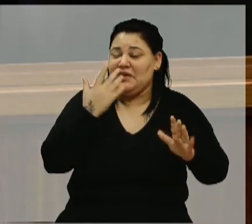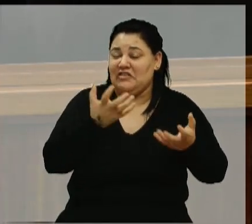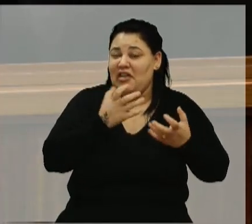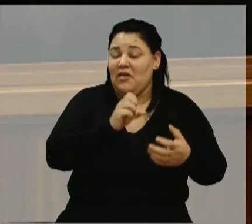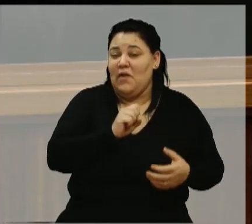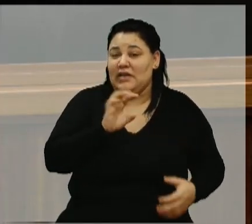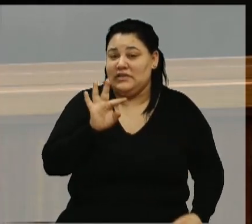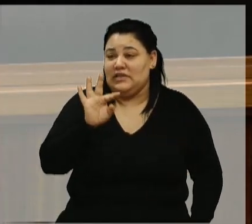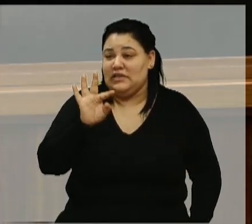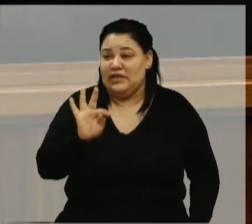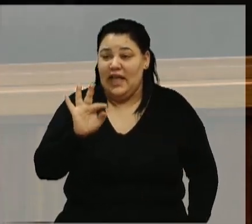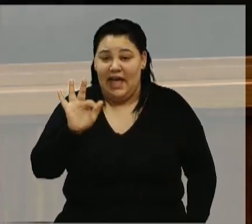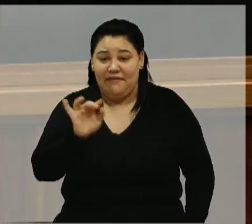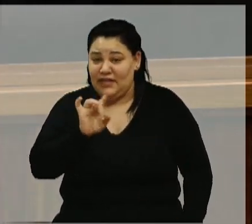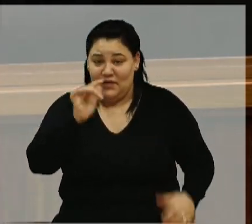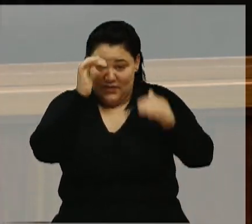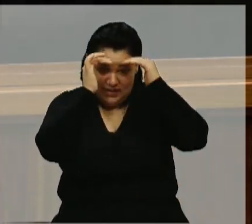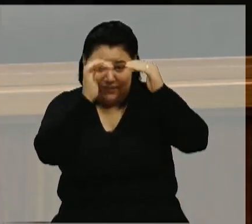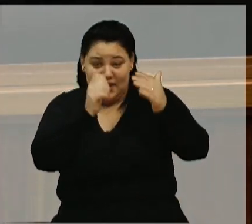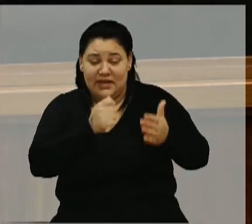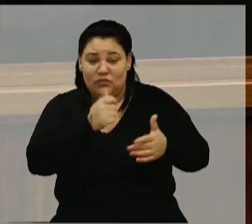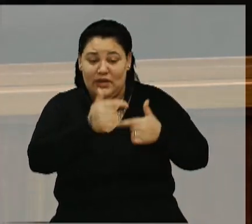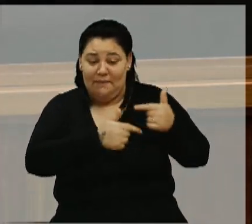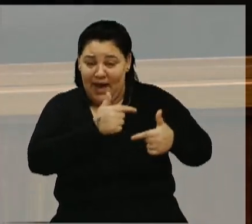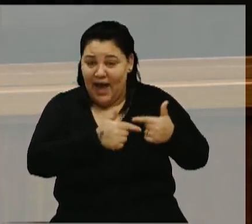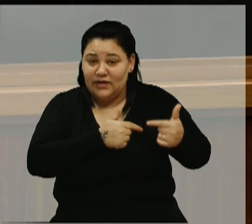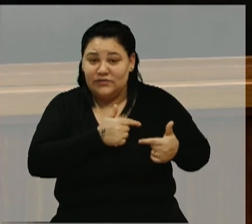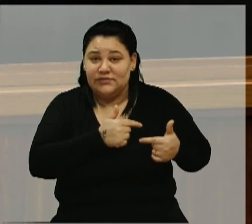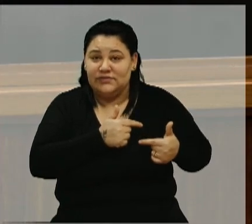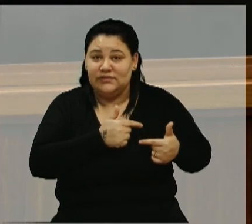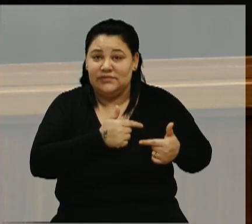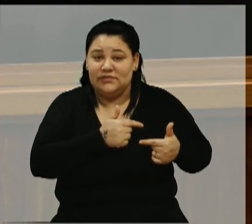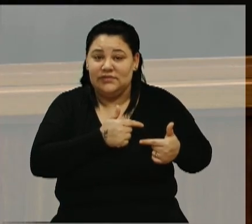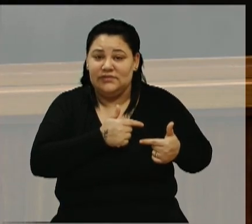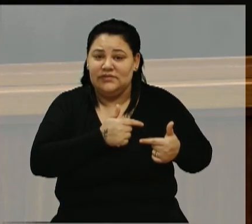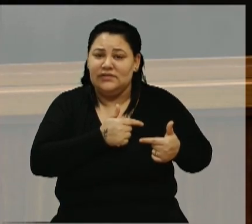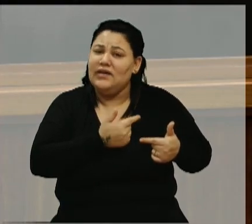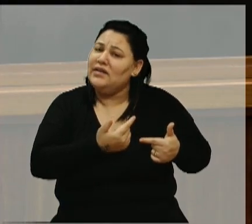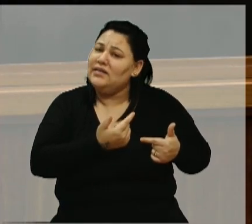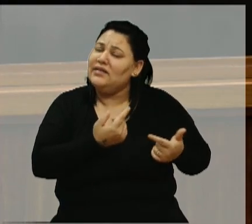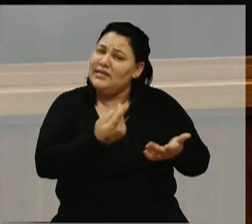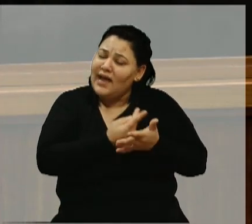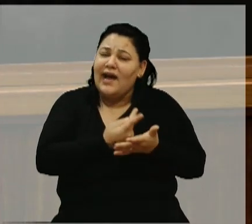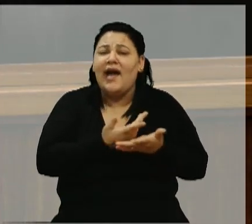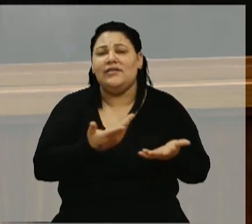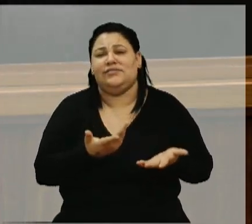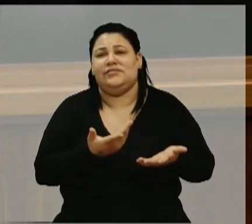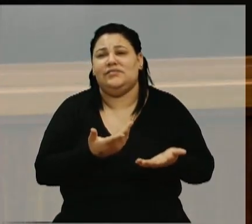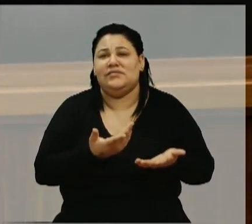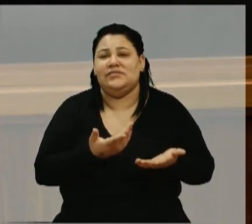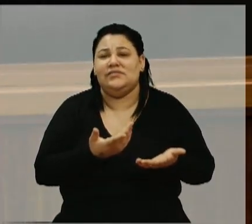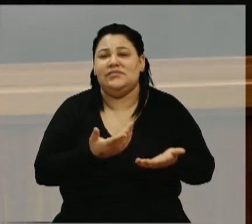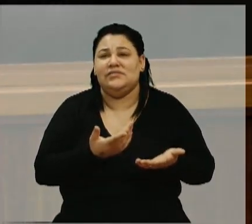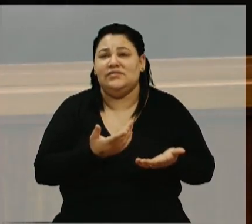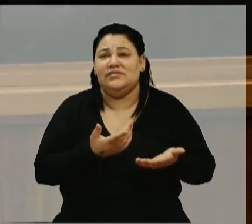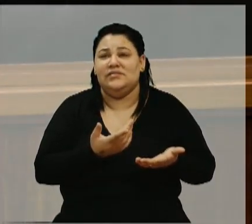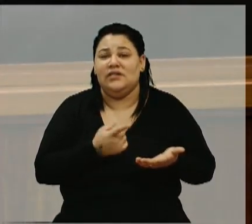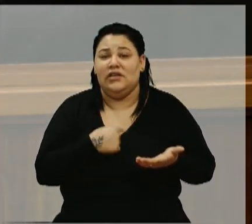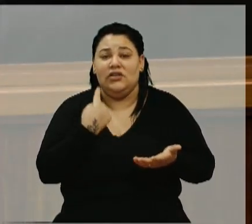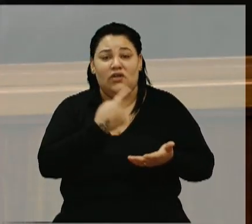STF não cumpra o seu dever, eles vão estar prevaricando. E nós estamos indo pela